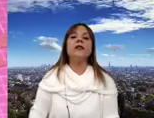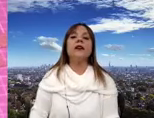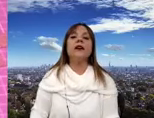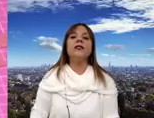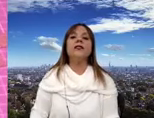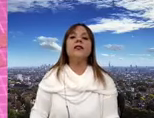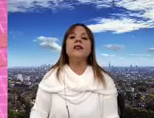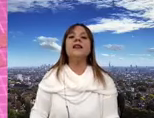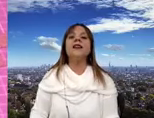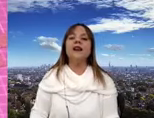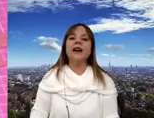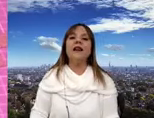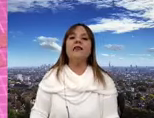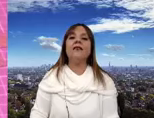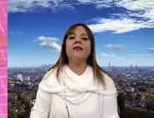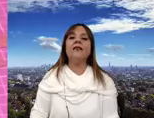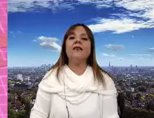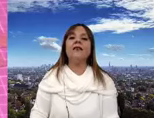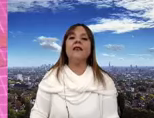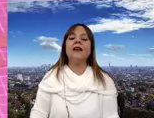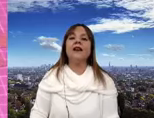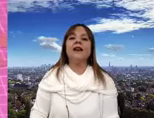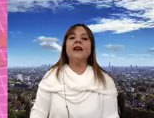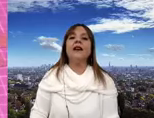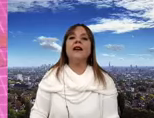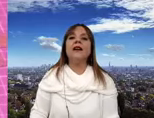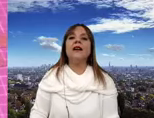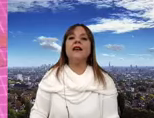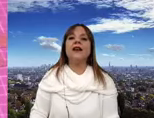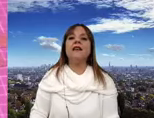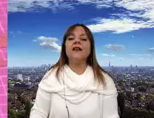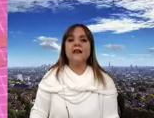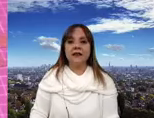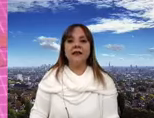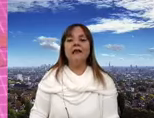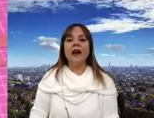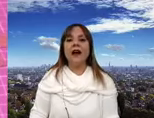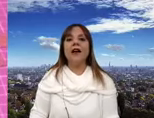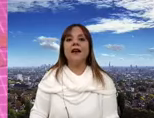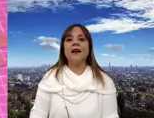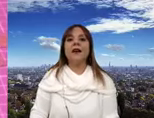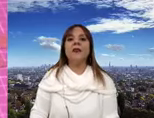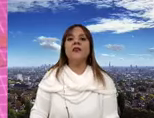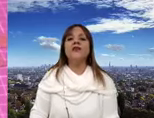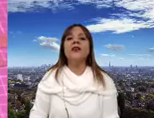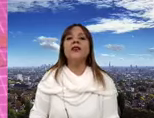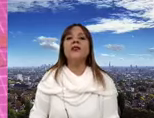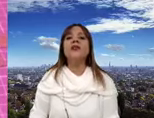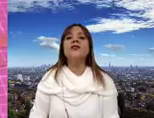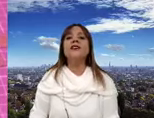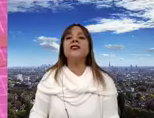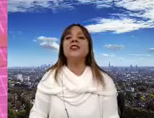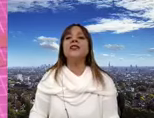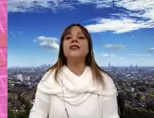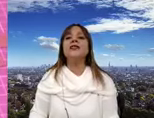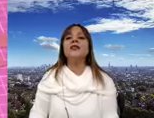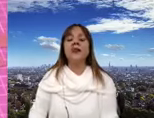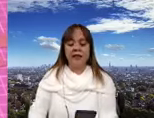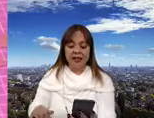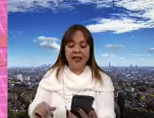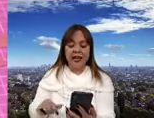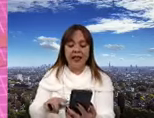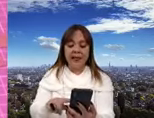com a fita legal. Pode ser a fita banana também aqui, ó. Tá. O pessoal Para tá quem adorando quiser. suas dicas, viu, Stephanie?